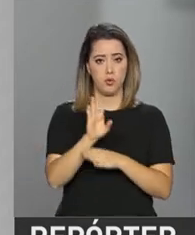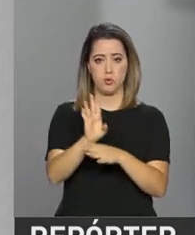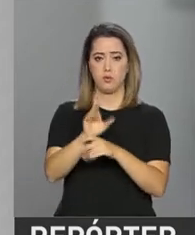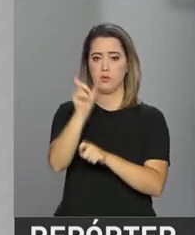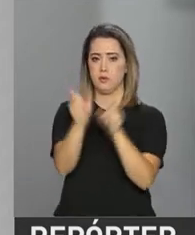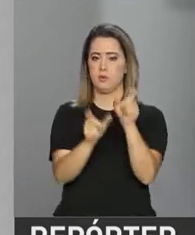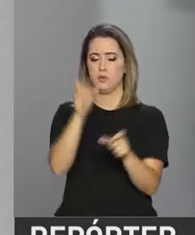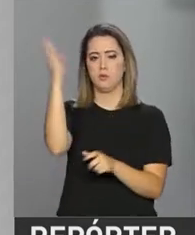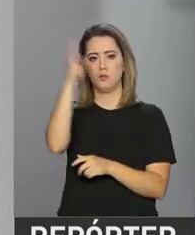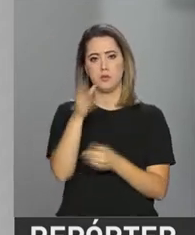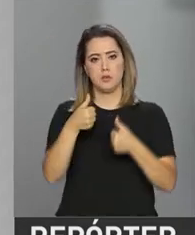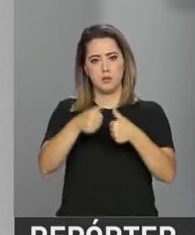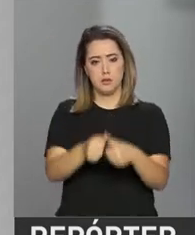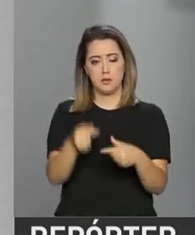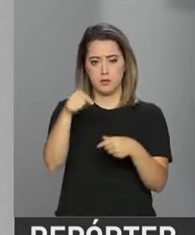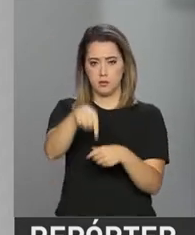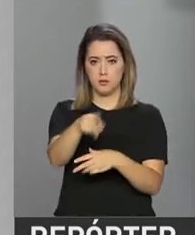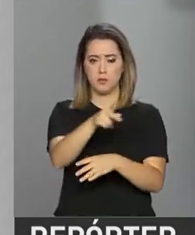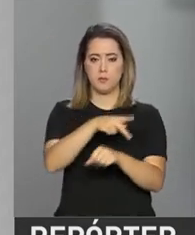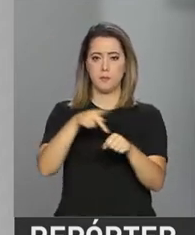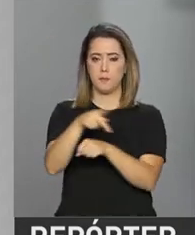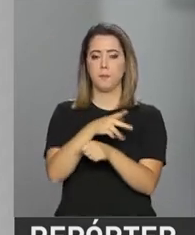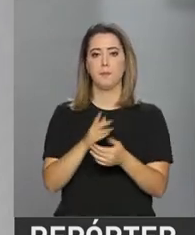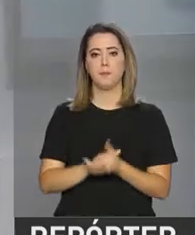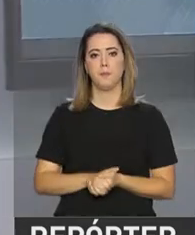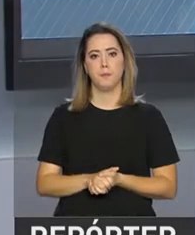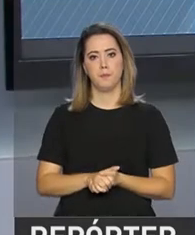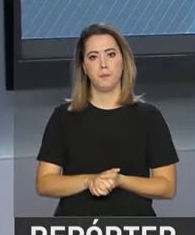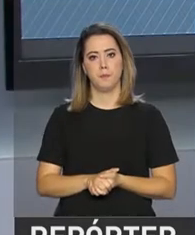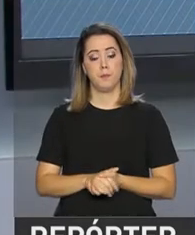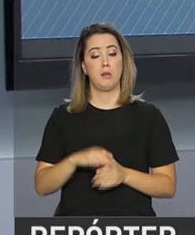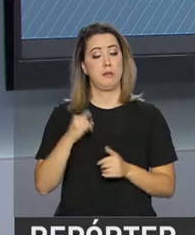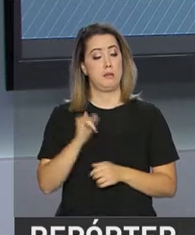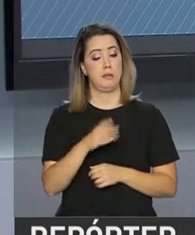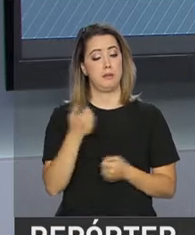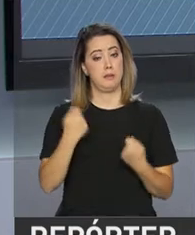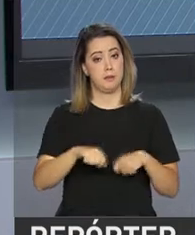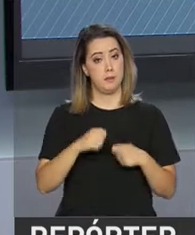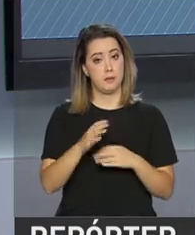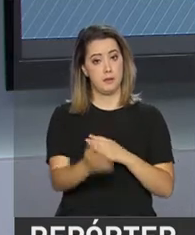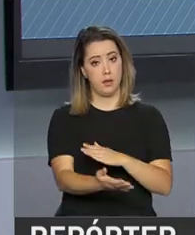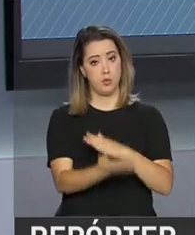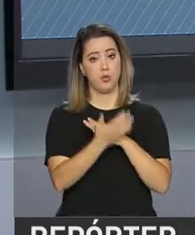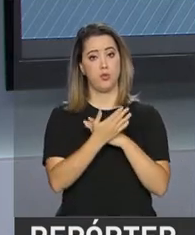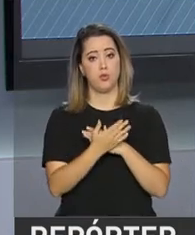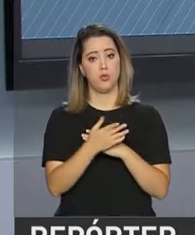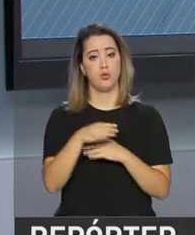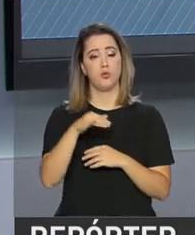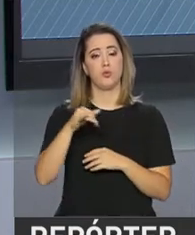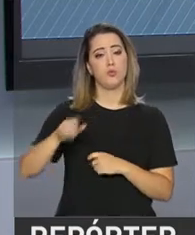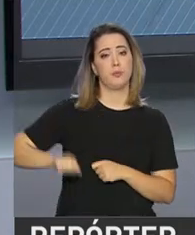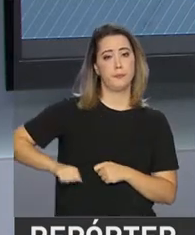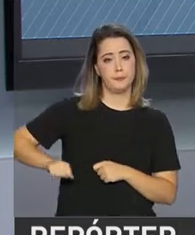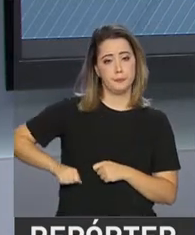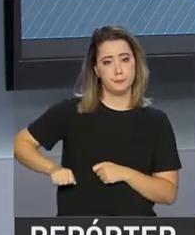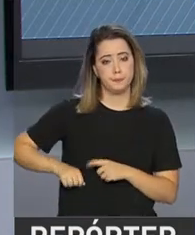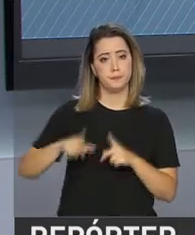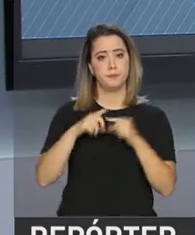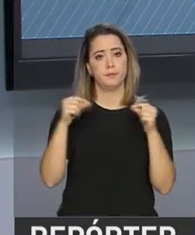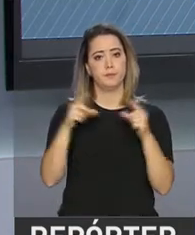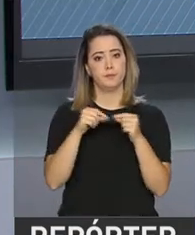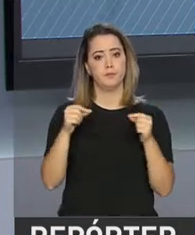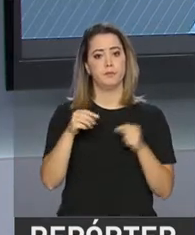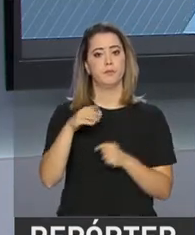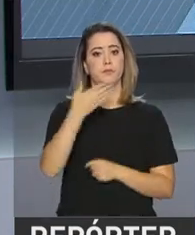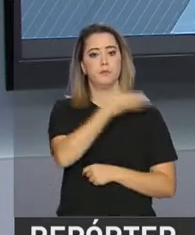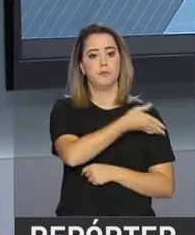brasileiros que estão nesses países o contato do núcleo de assistência a brasileiros do itamaraty em brasília é